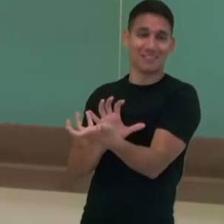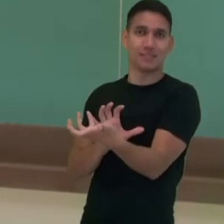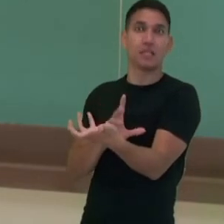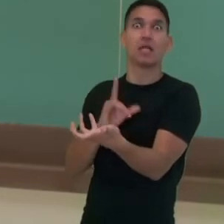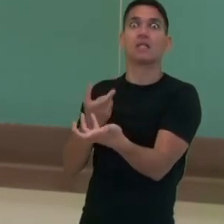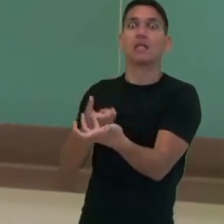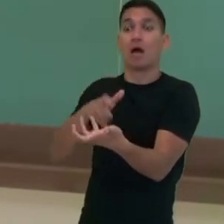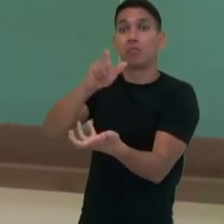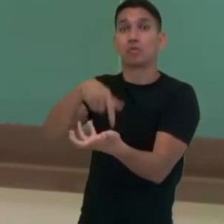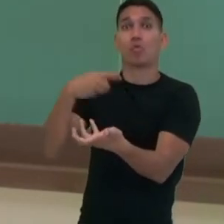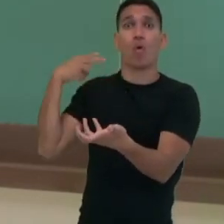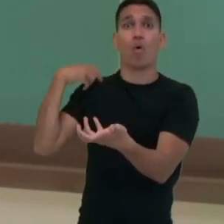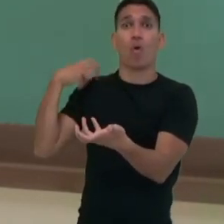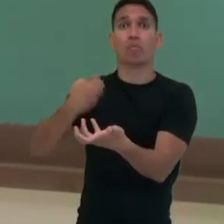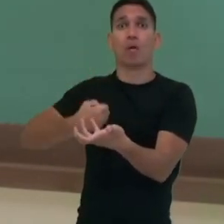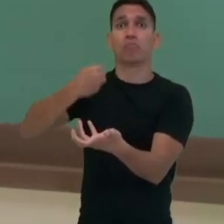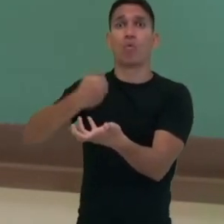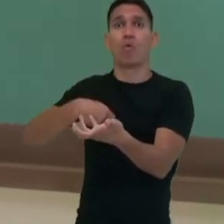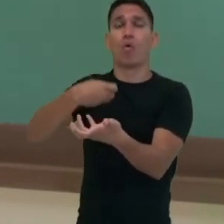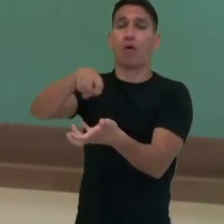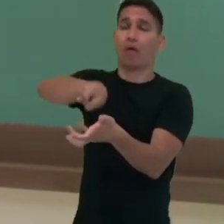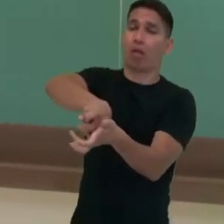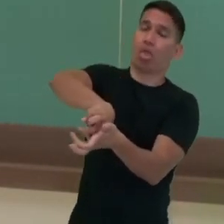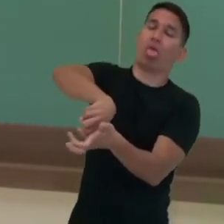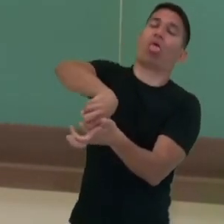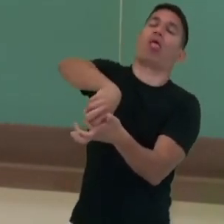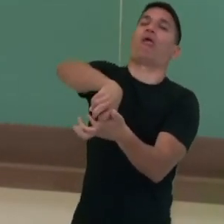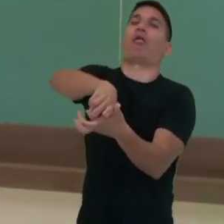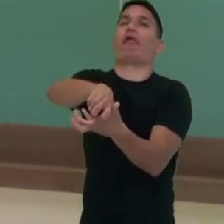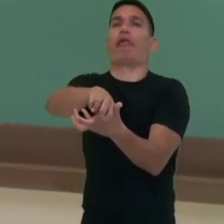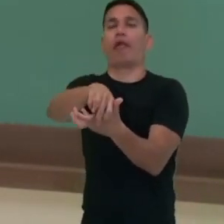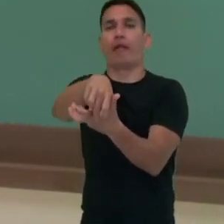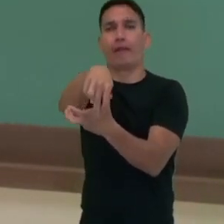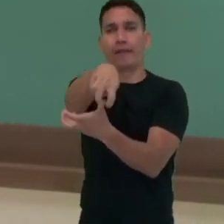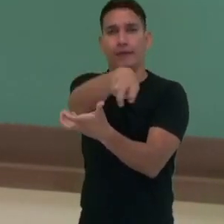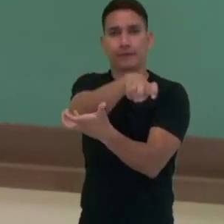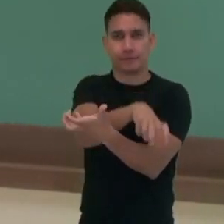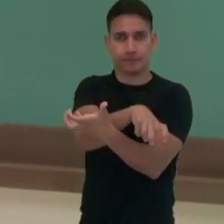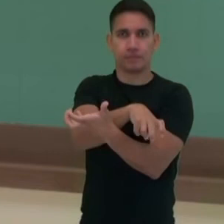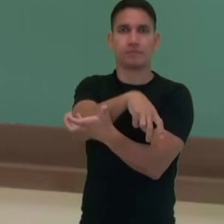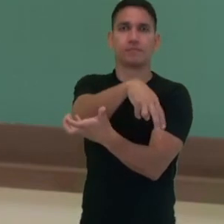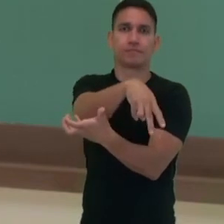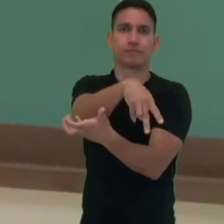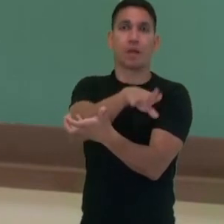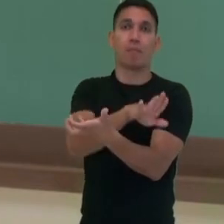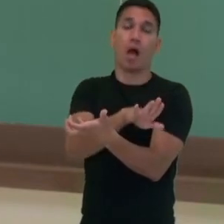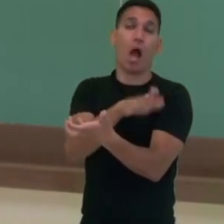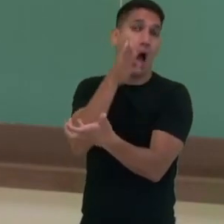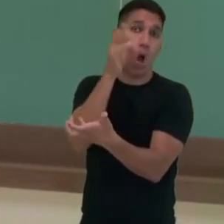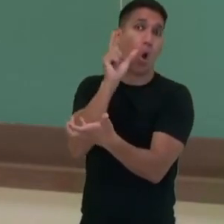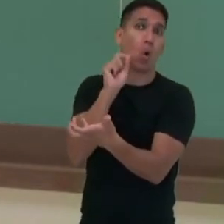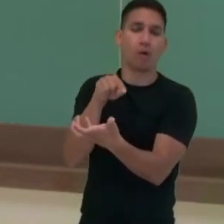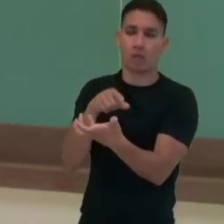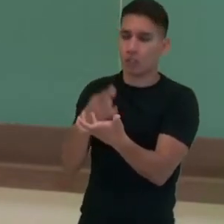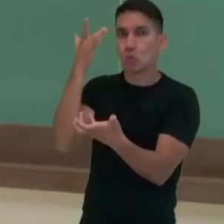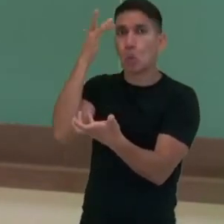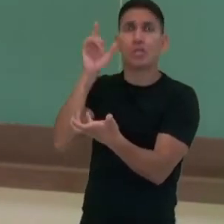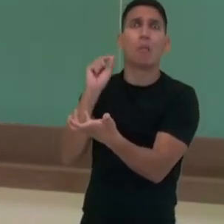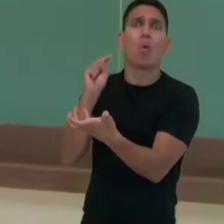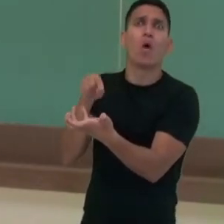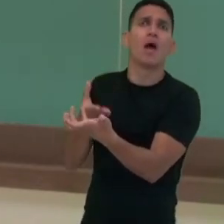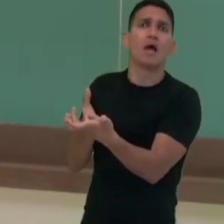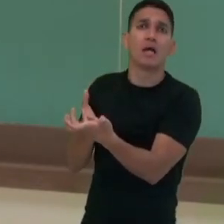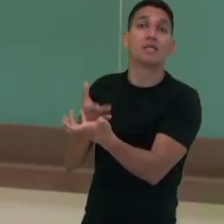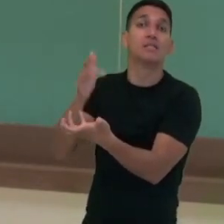o motorista saiu são e salvo. Porém, o fato curioso é que, como eles desconheciam